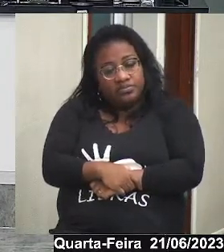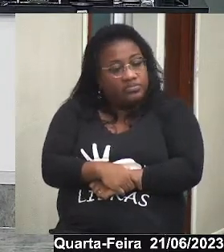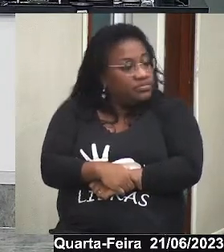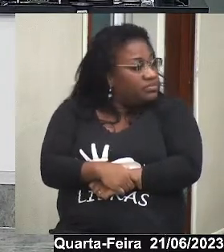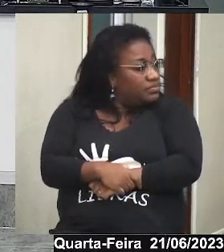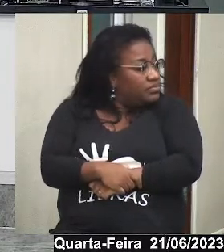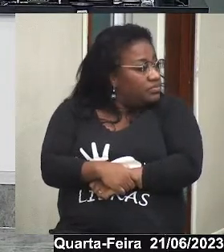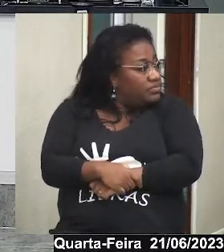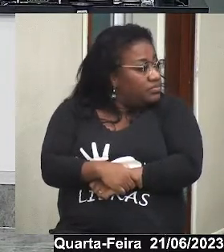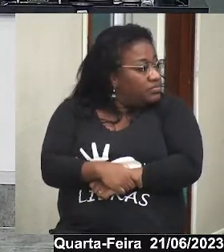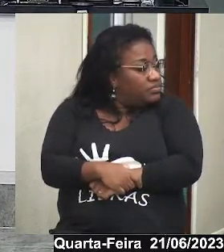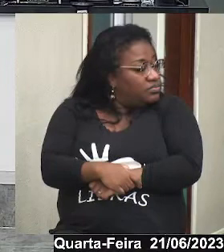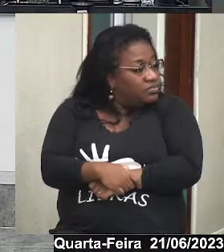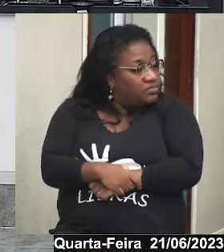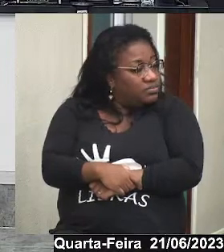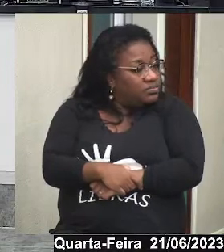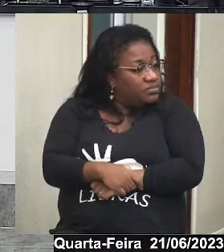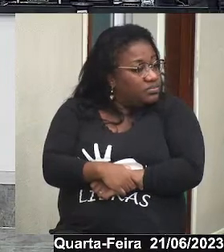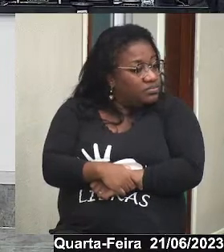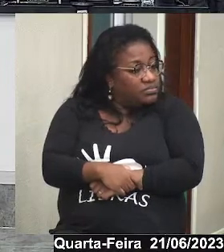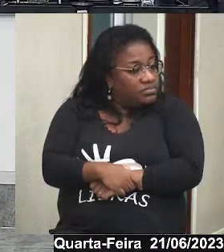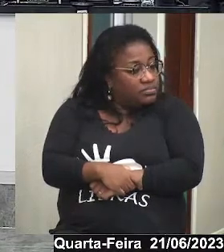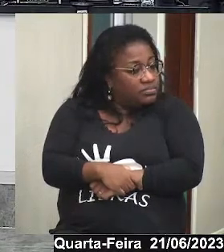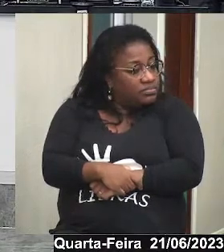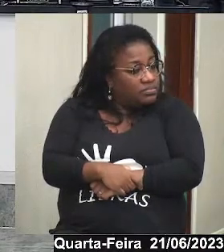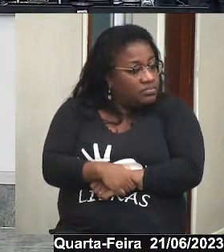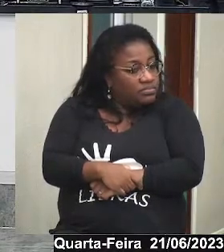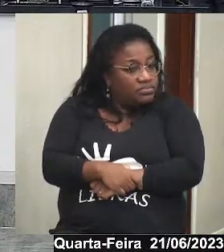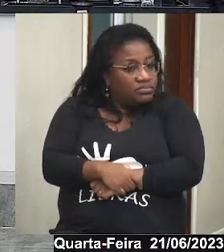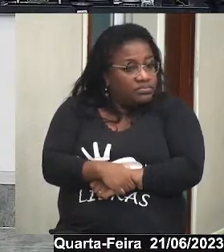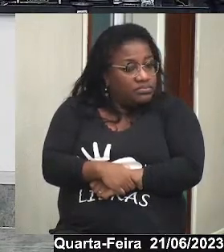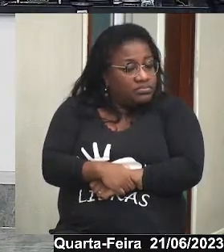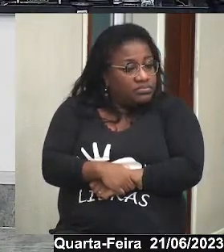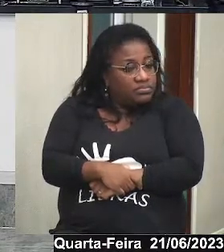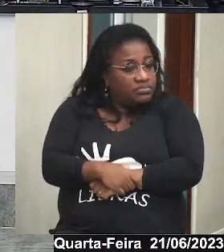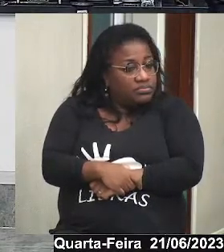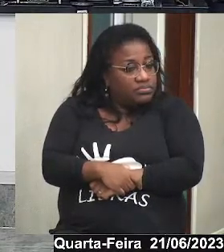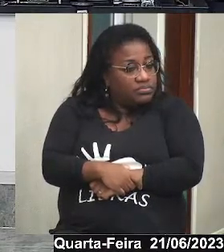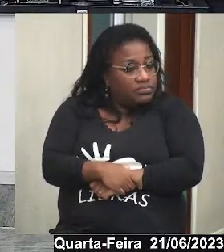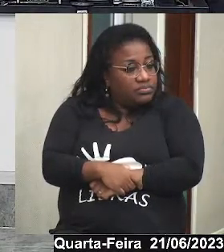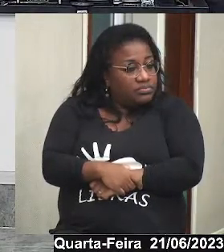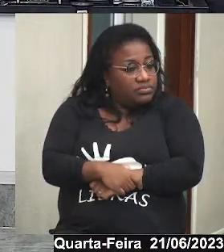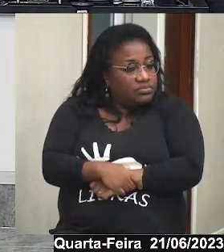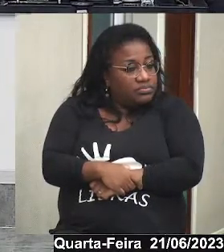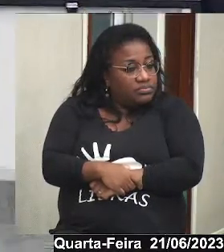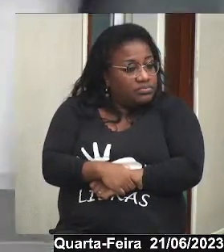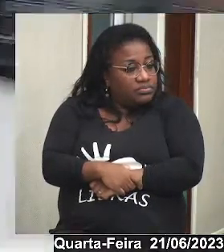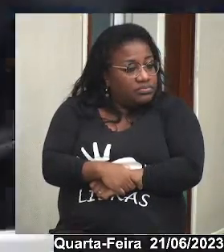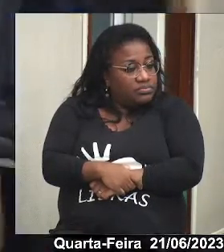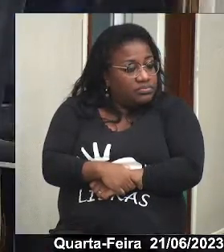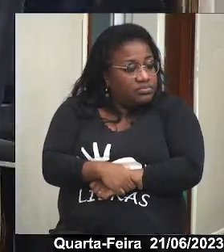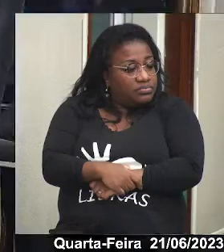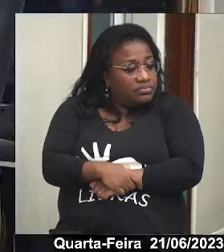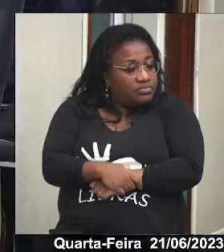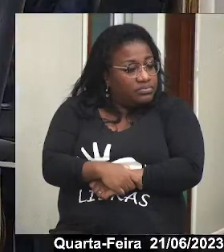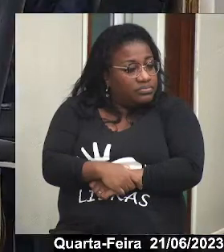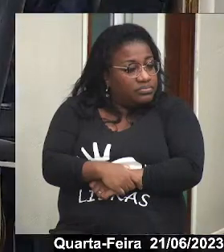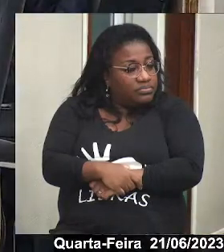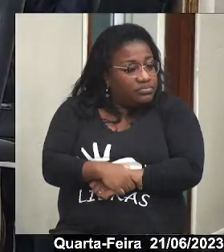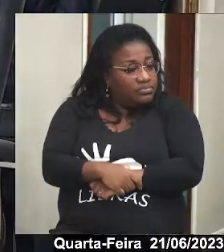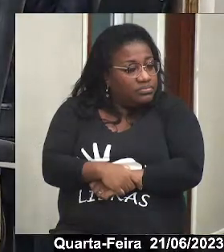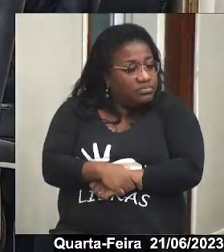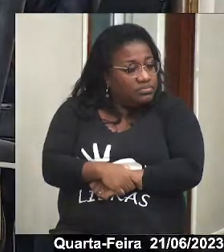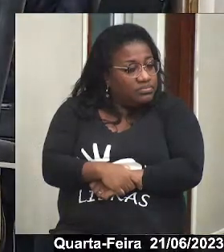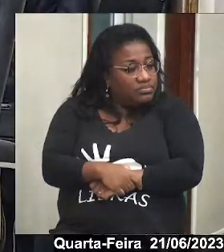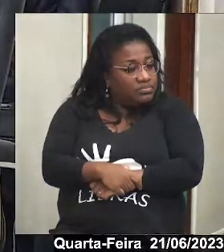Questão de ordem, vereador Abidan, concedido. Presidente, eu gostaria só do senhor lembrar ao senhor que na última ação o senhor havia se comprometido